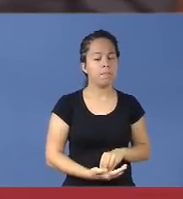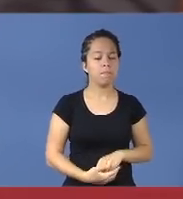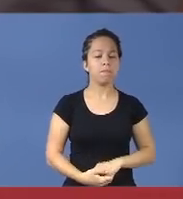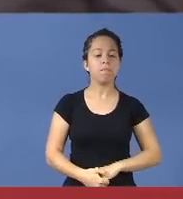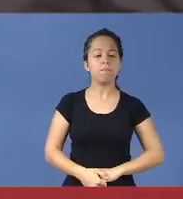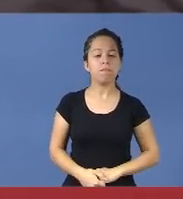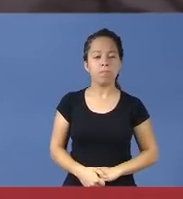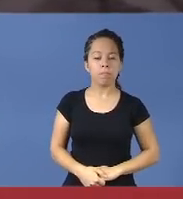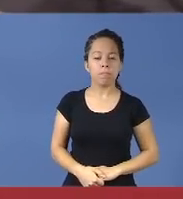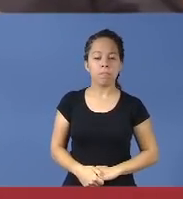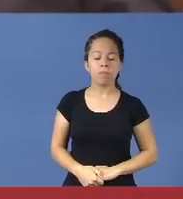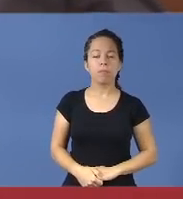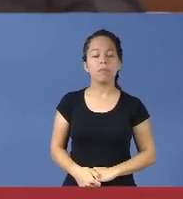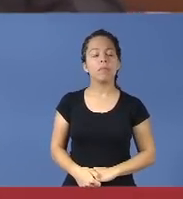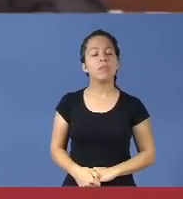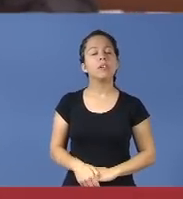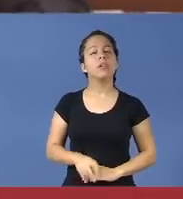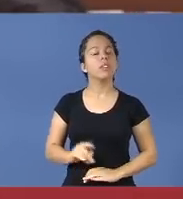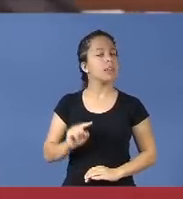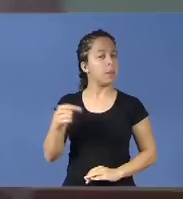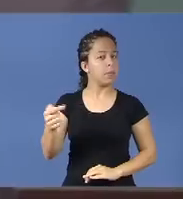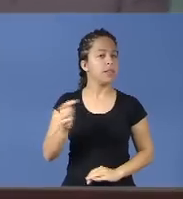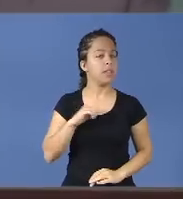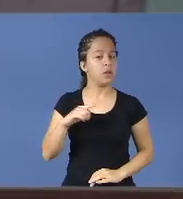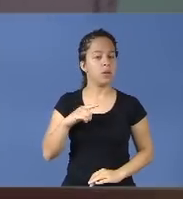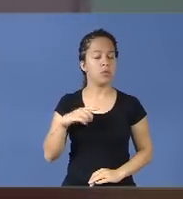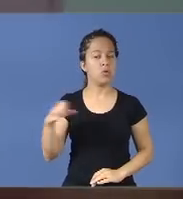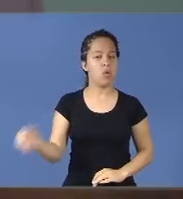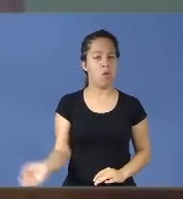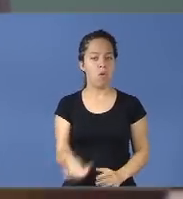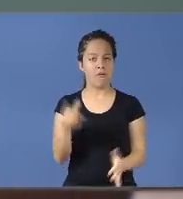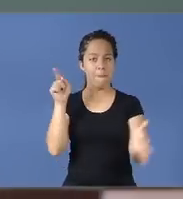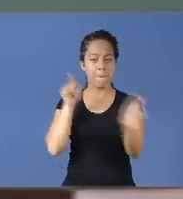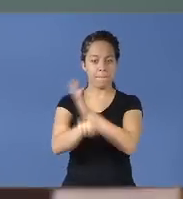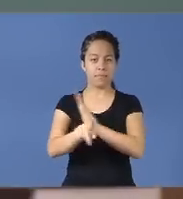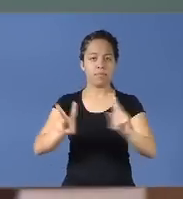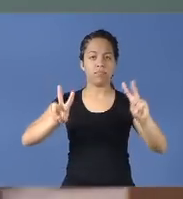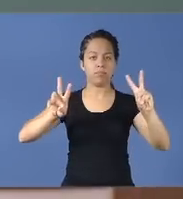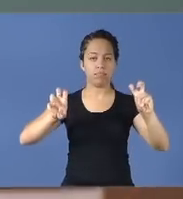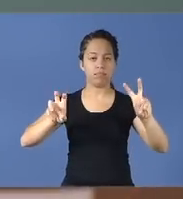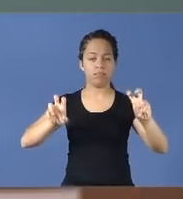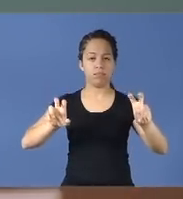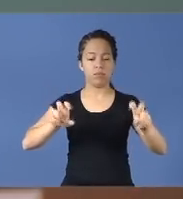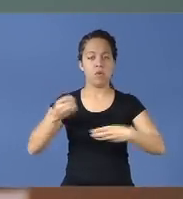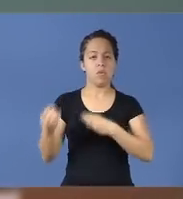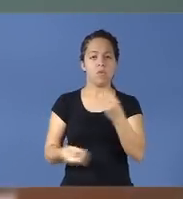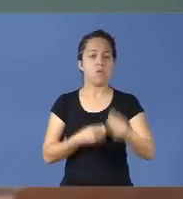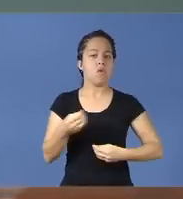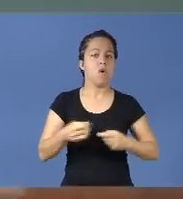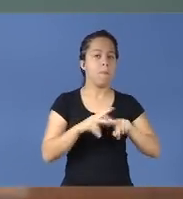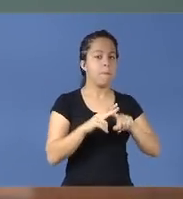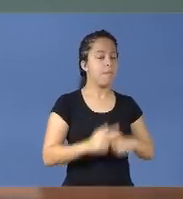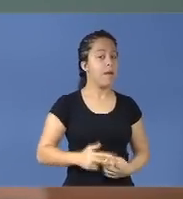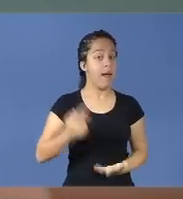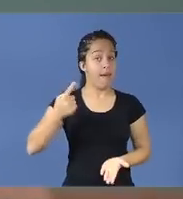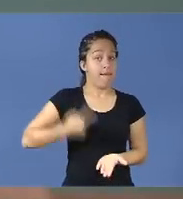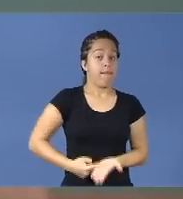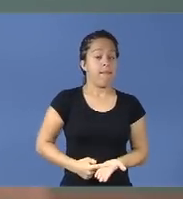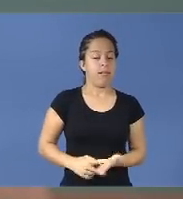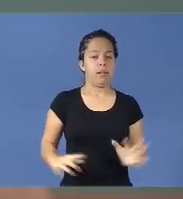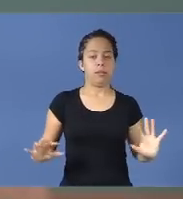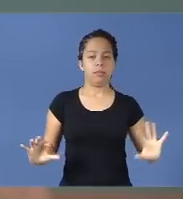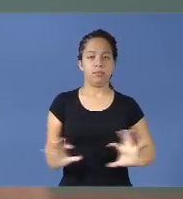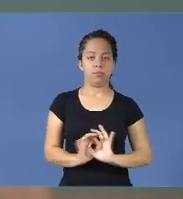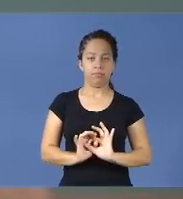seria o nosso próximo item, que é relacionado à restauração da aliança. Então, vamos ver